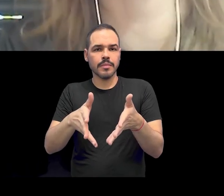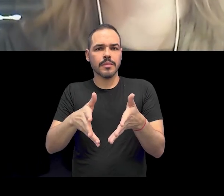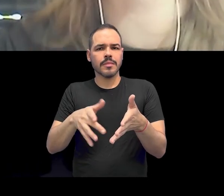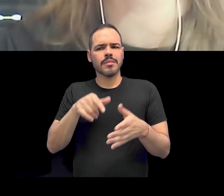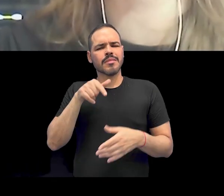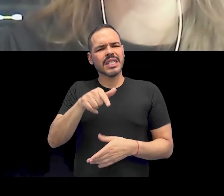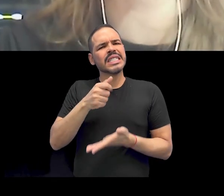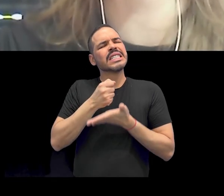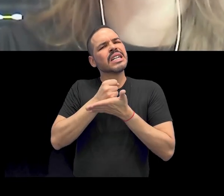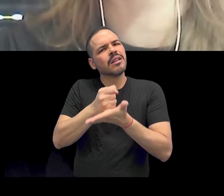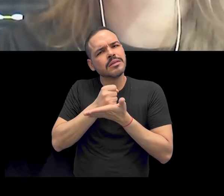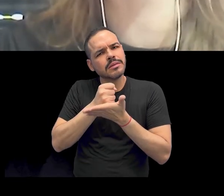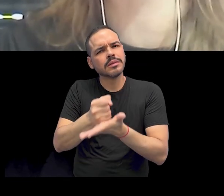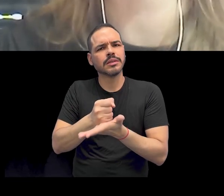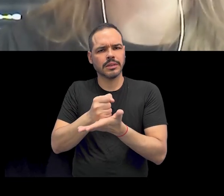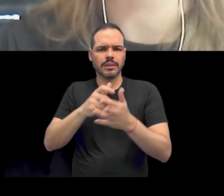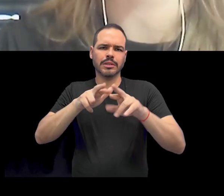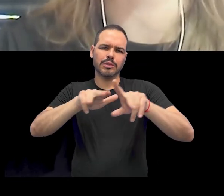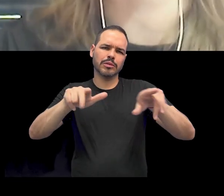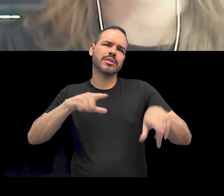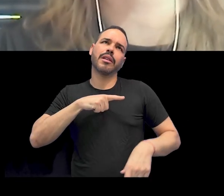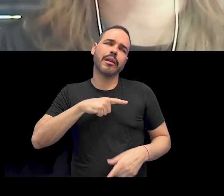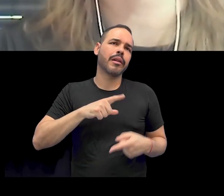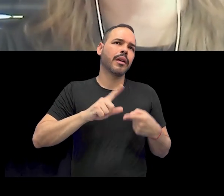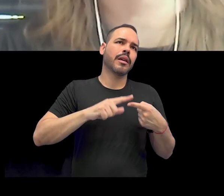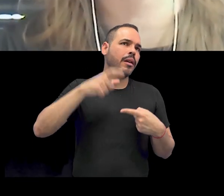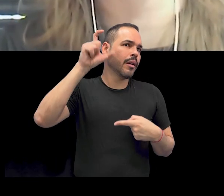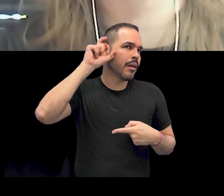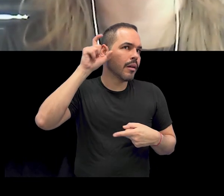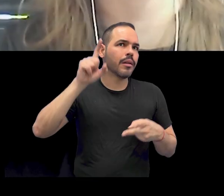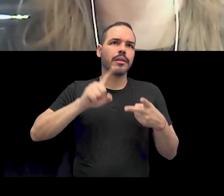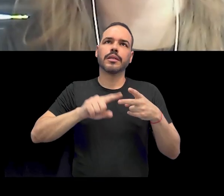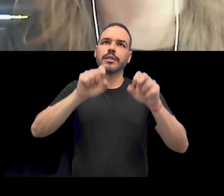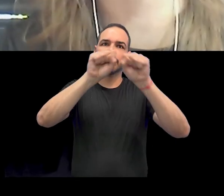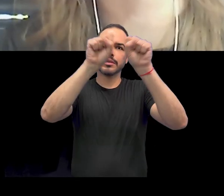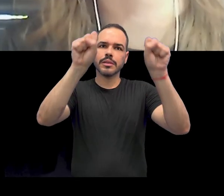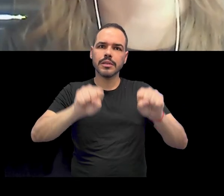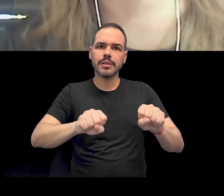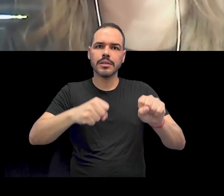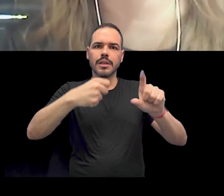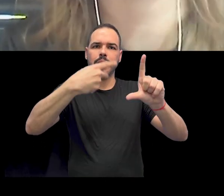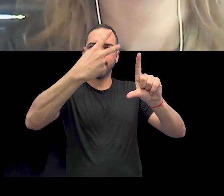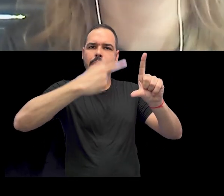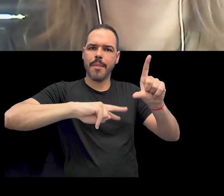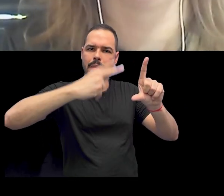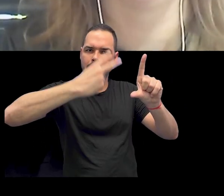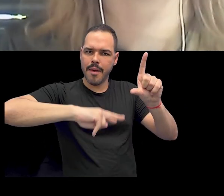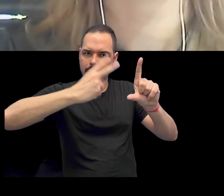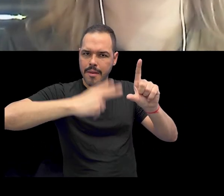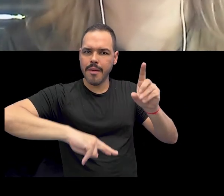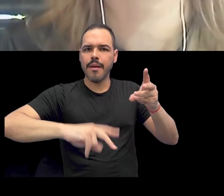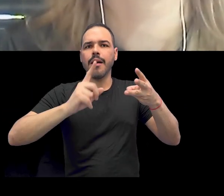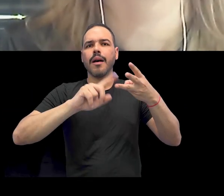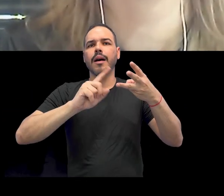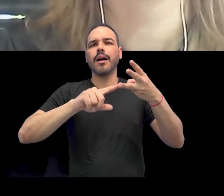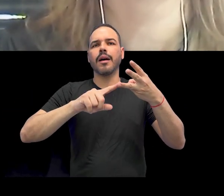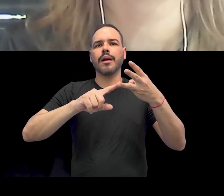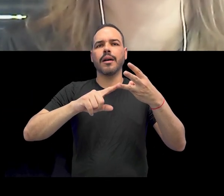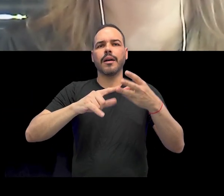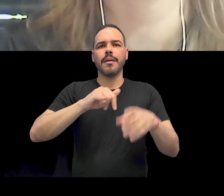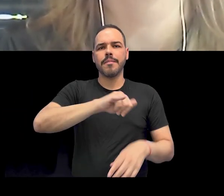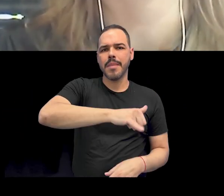esses auxílios incluem aparelhos auditivos, sistemas de alerta tátil visual, celular com mensagem escrita, chamadas